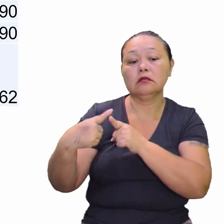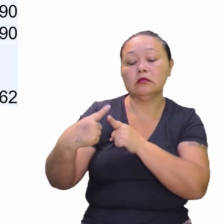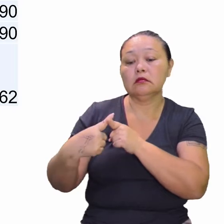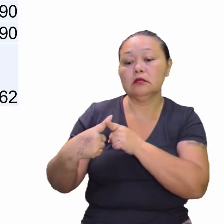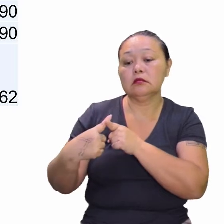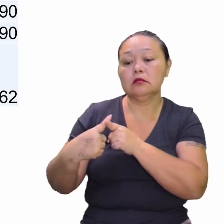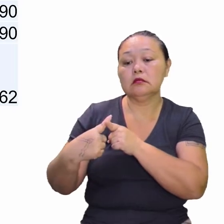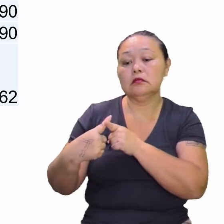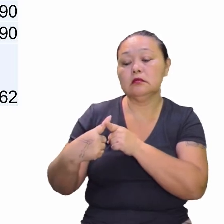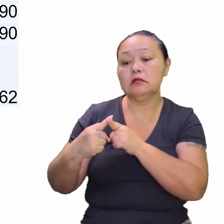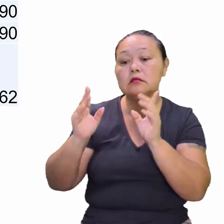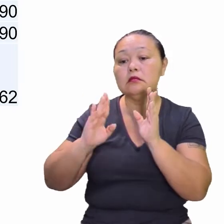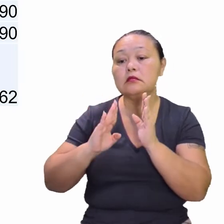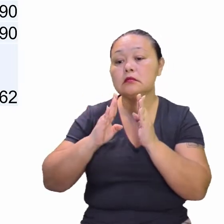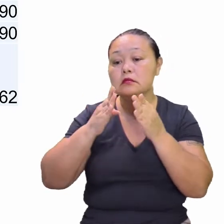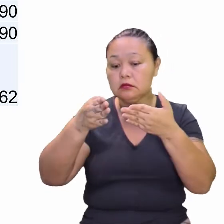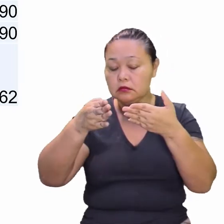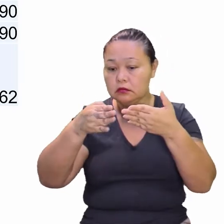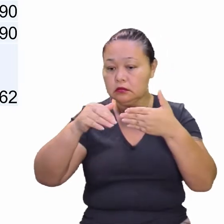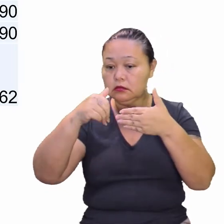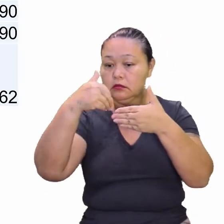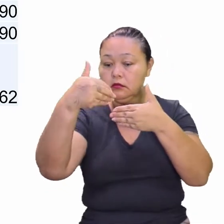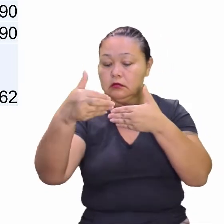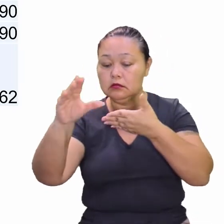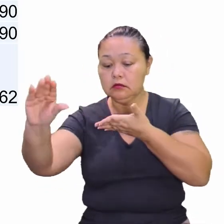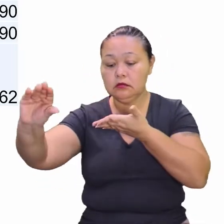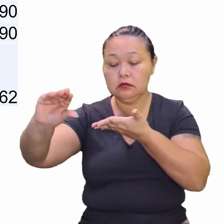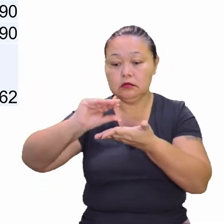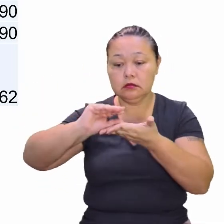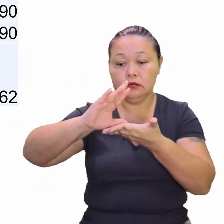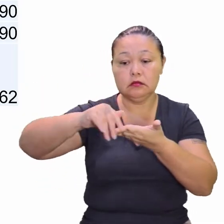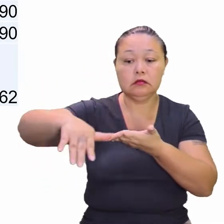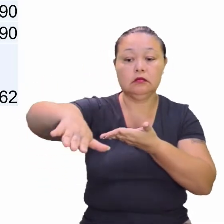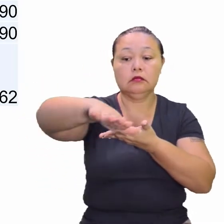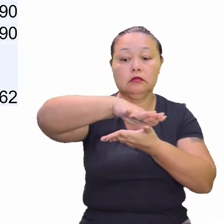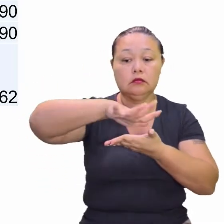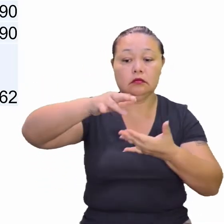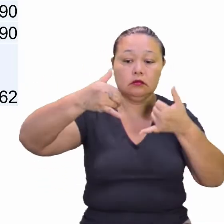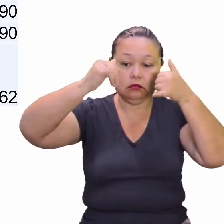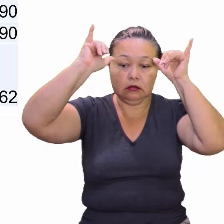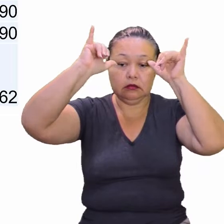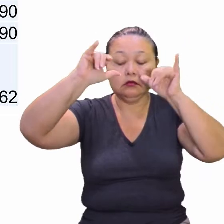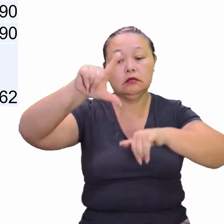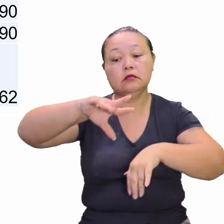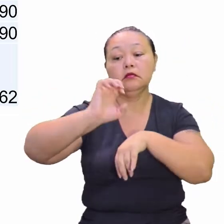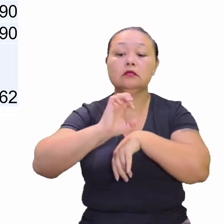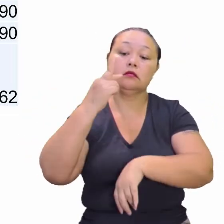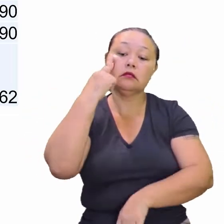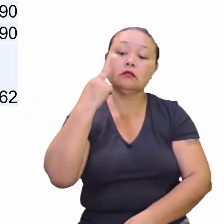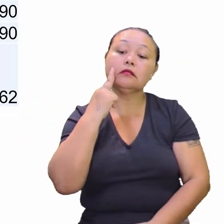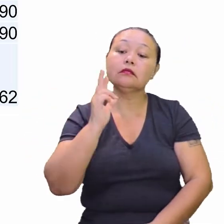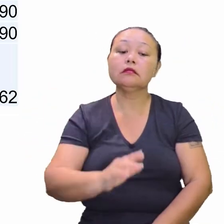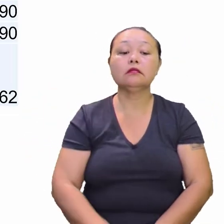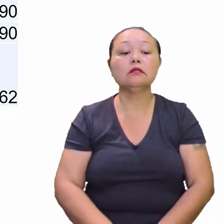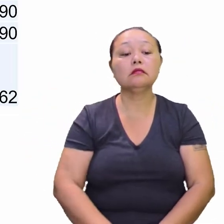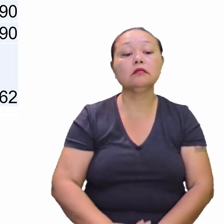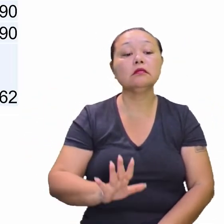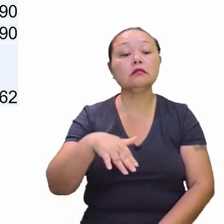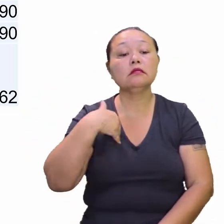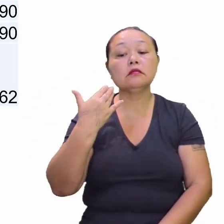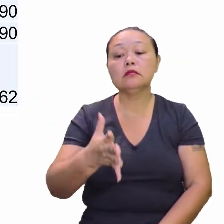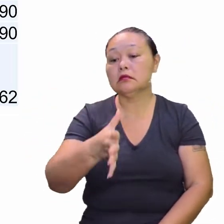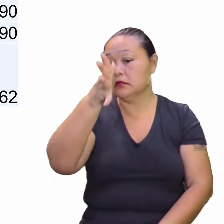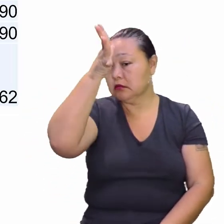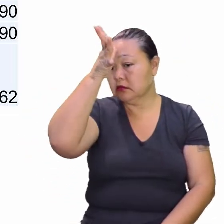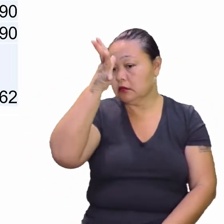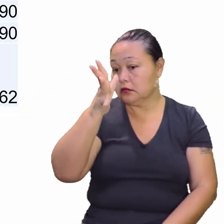conta dessa priorização de investimento na pecuária bovina aqui no estado de Rondônia. E